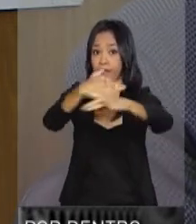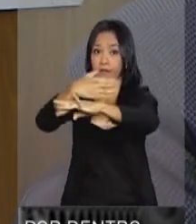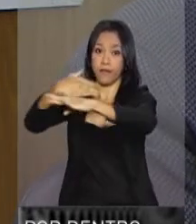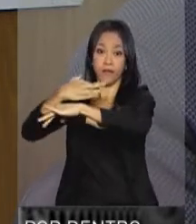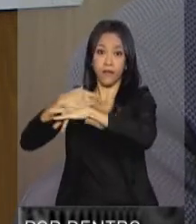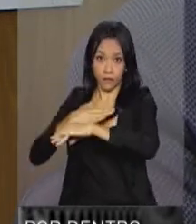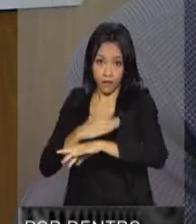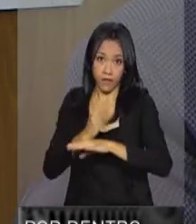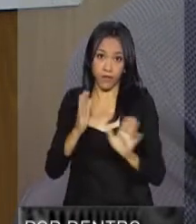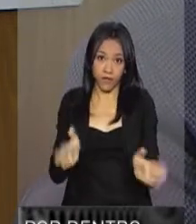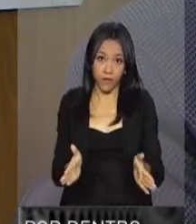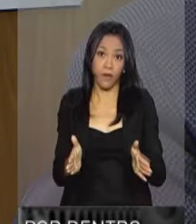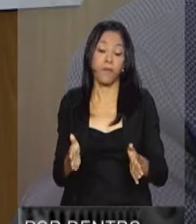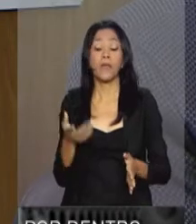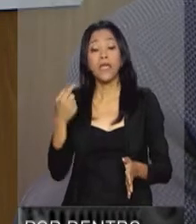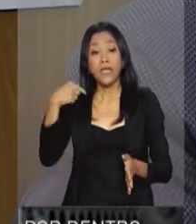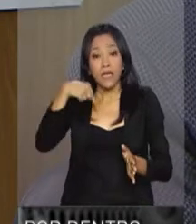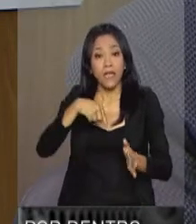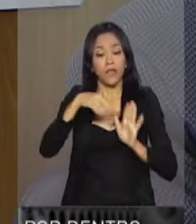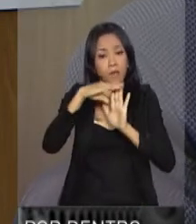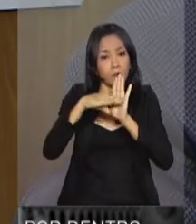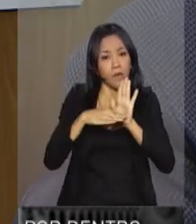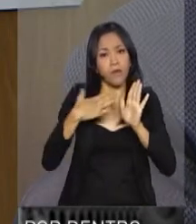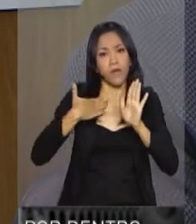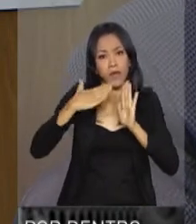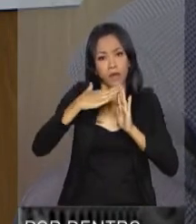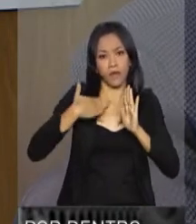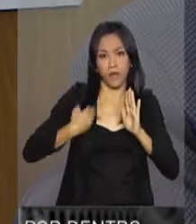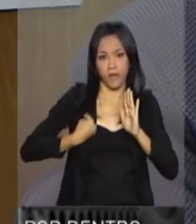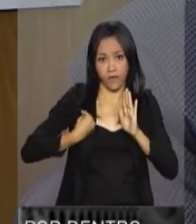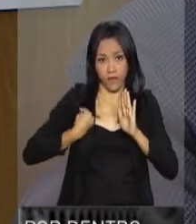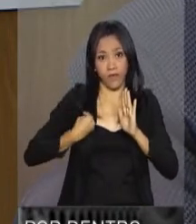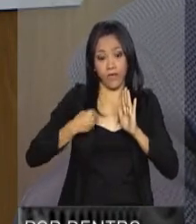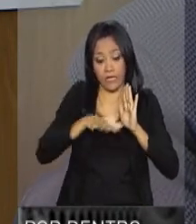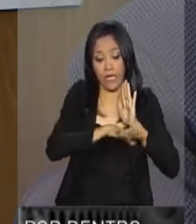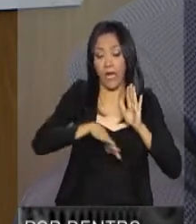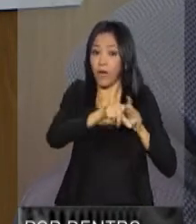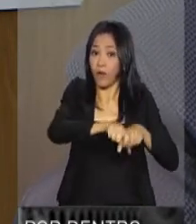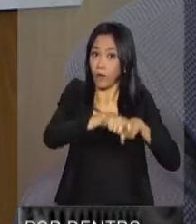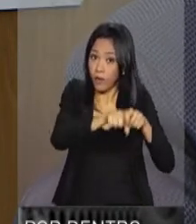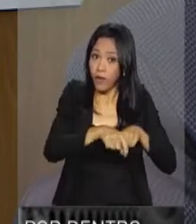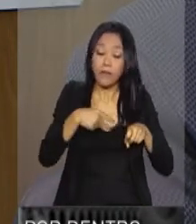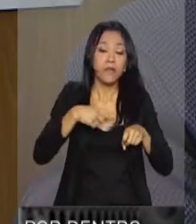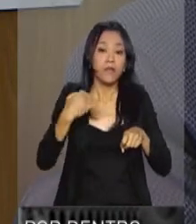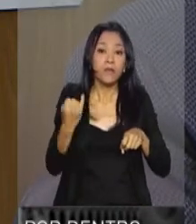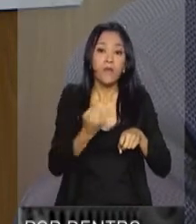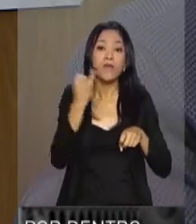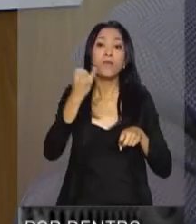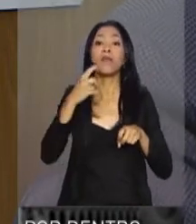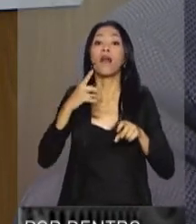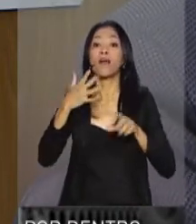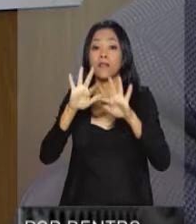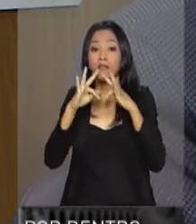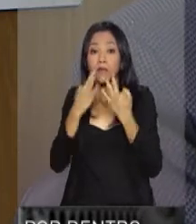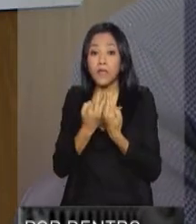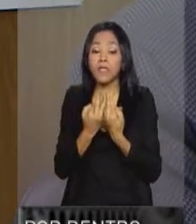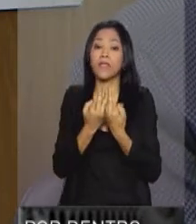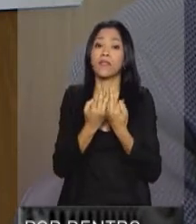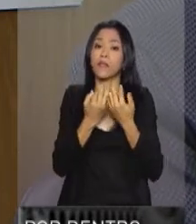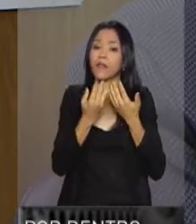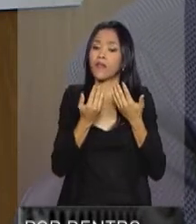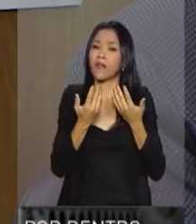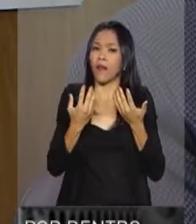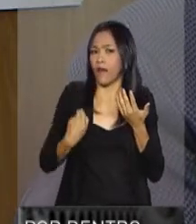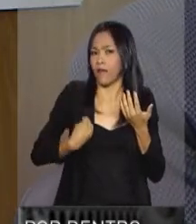esta este programa do minha casa minha vida habitação rural é importante demais para que as famílias no campo possam ter as condições